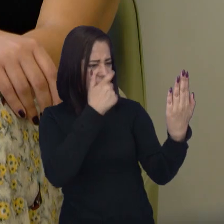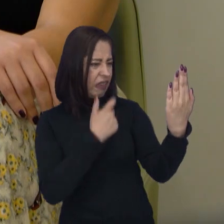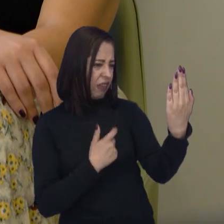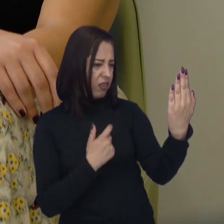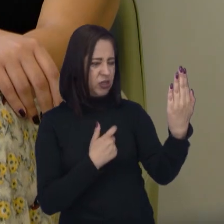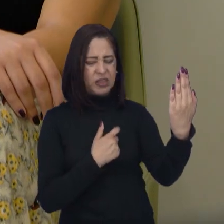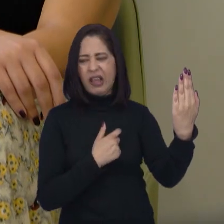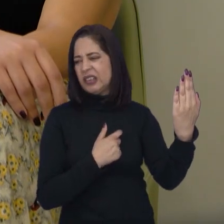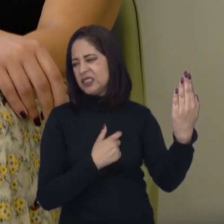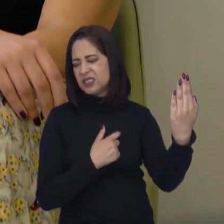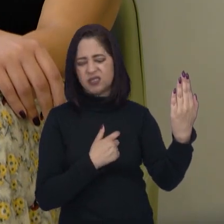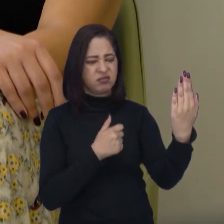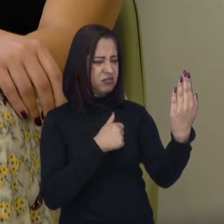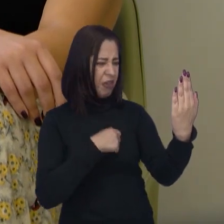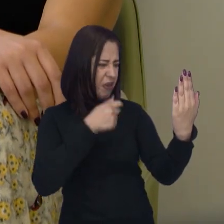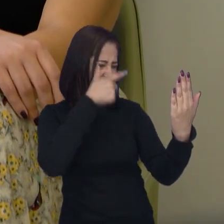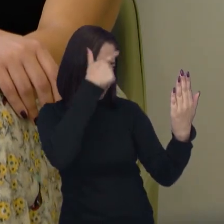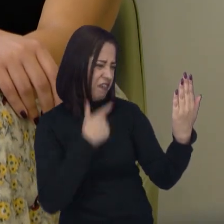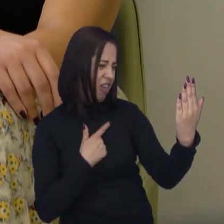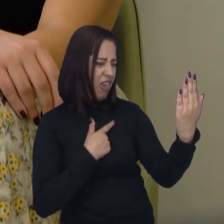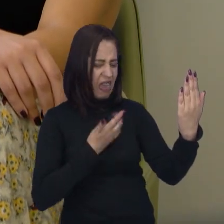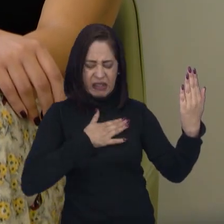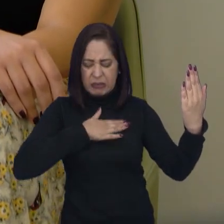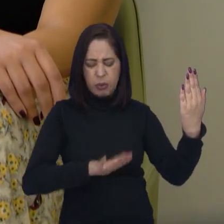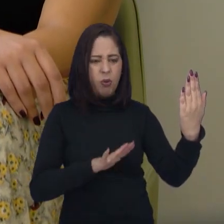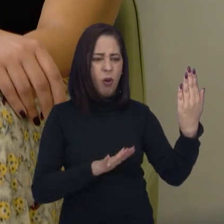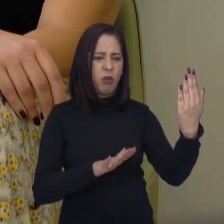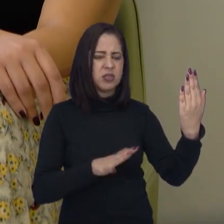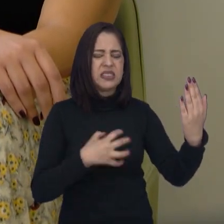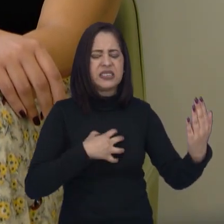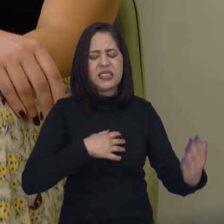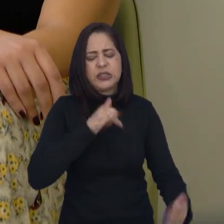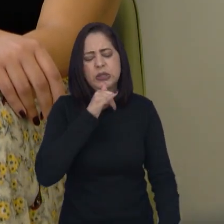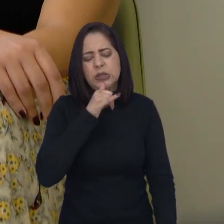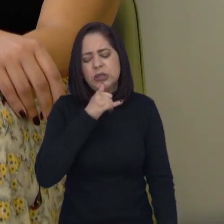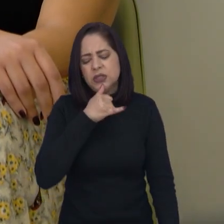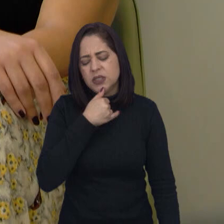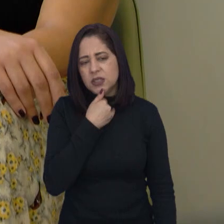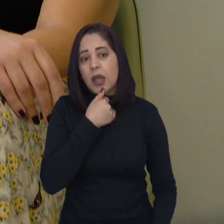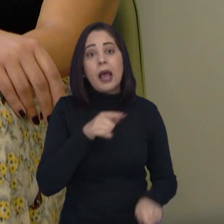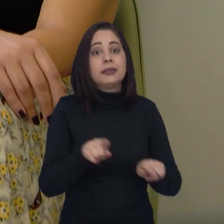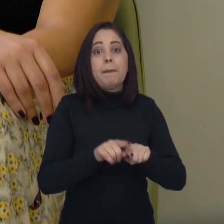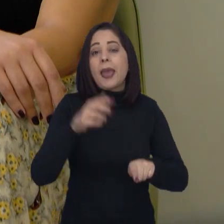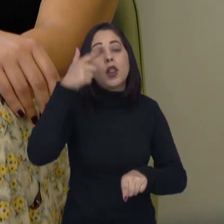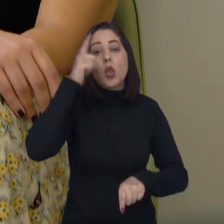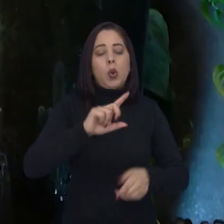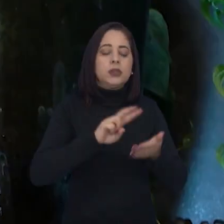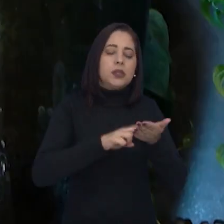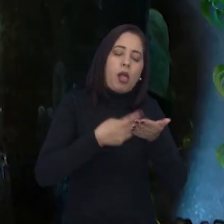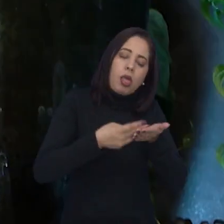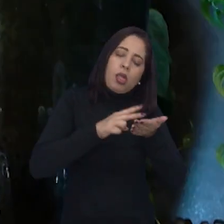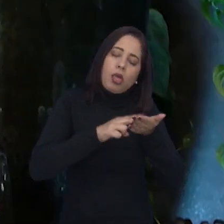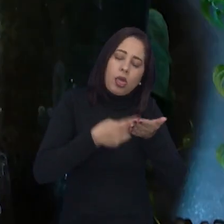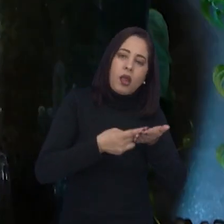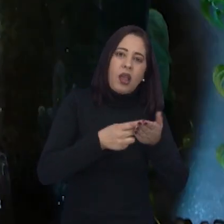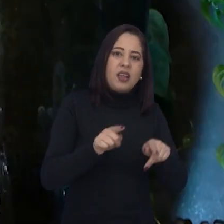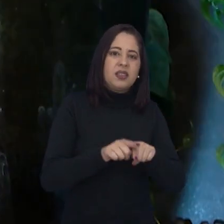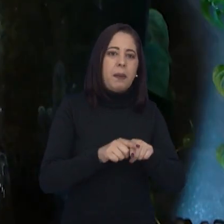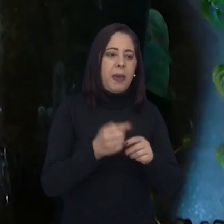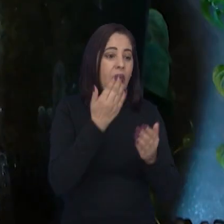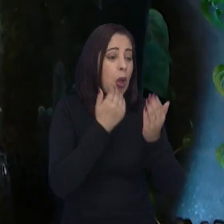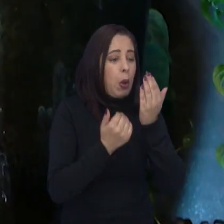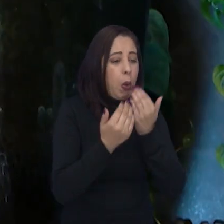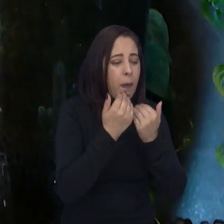espelho, começa a se depreciar, uma tristeza profunda, alterações no sono, no apetite, né? Você vê que aquela pessoa está